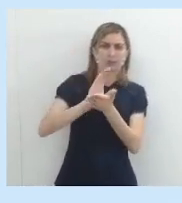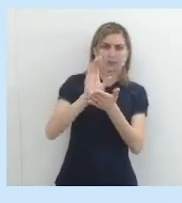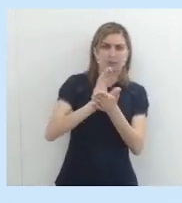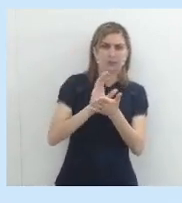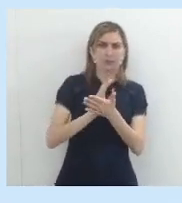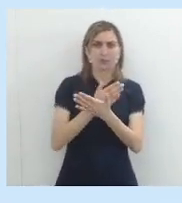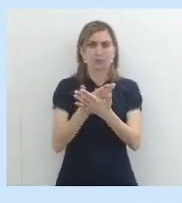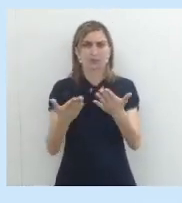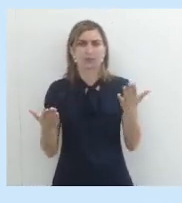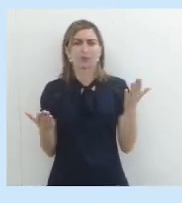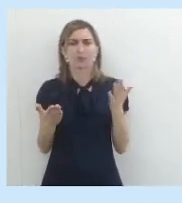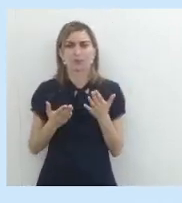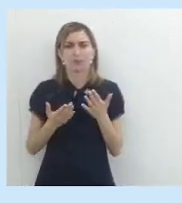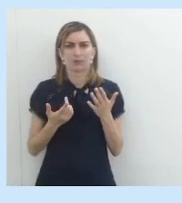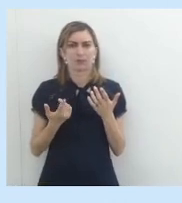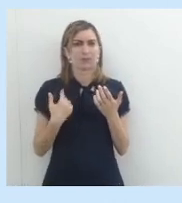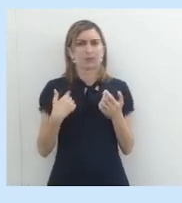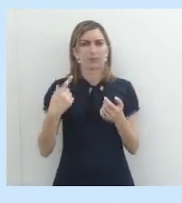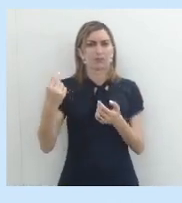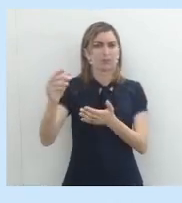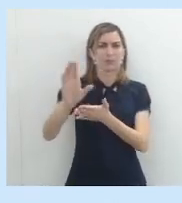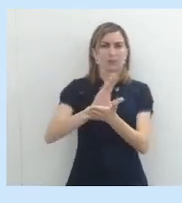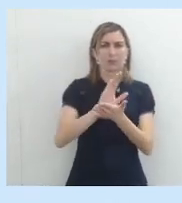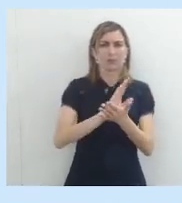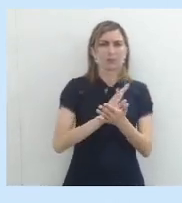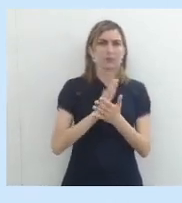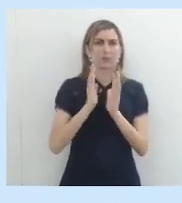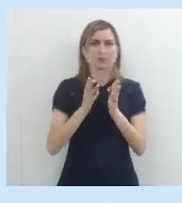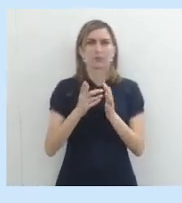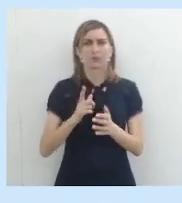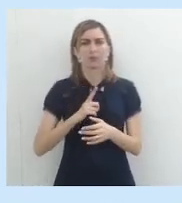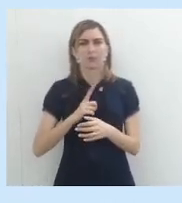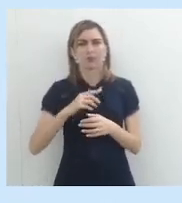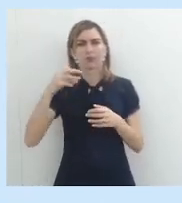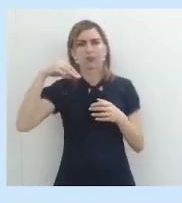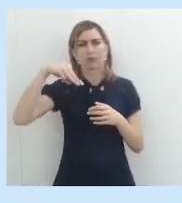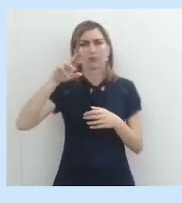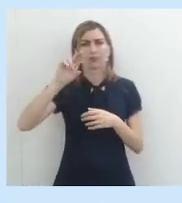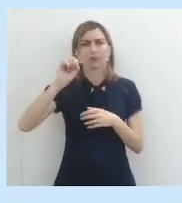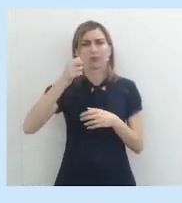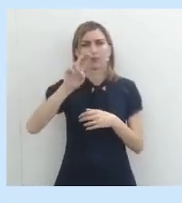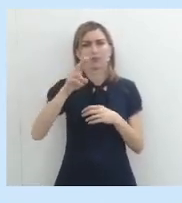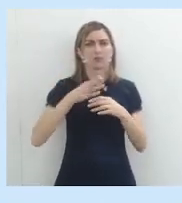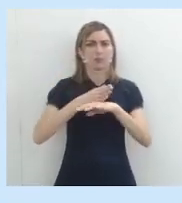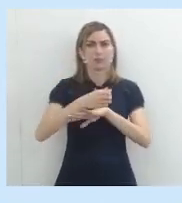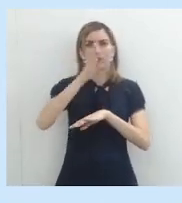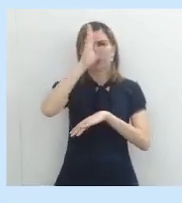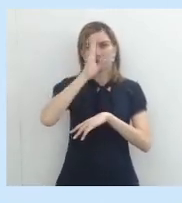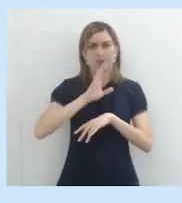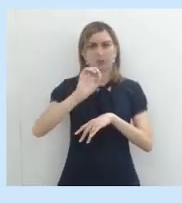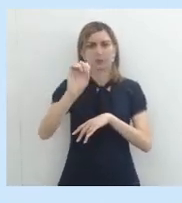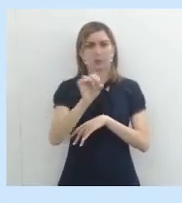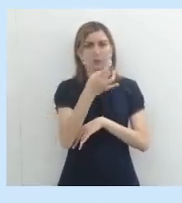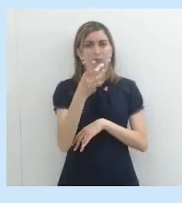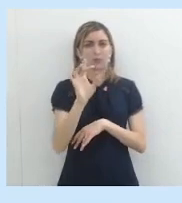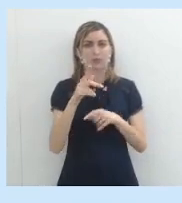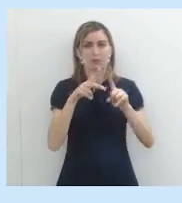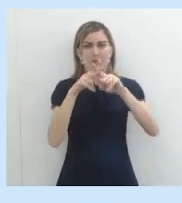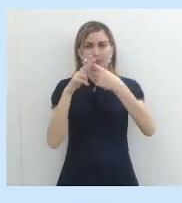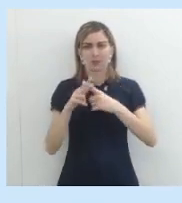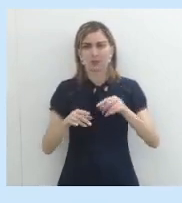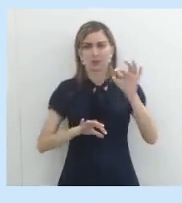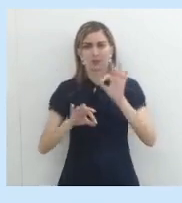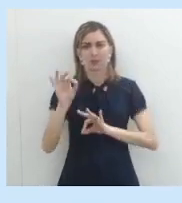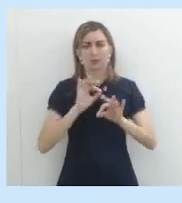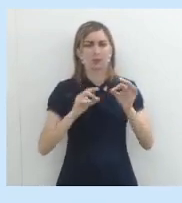lucrativos, né? Então, assim, ele não vai receber... Você já tem museu que você tem entrada gratuita, outros é só para manutenção, então ele não tem